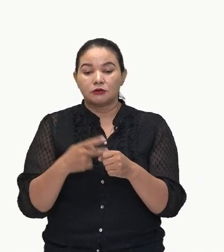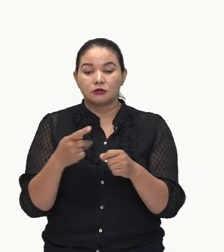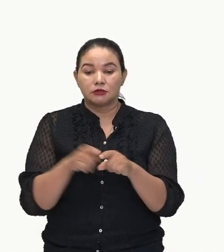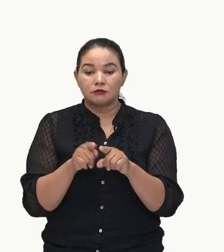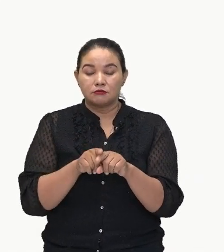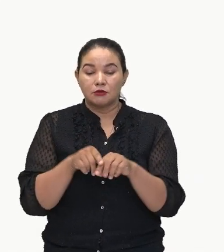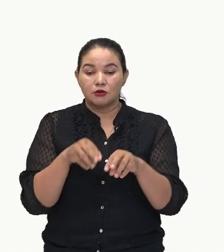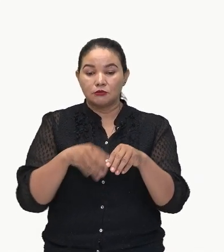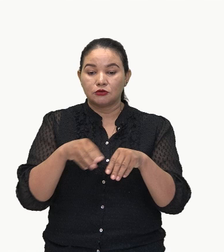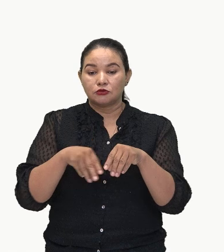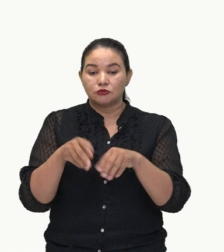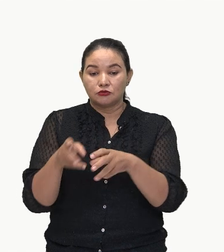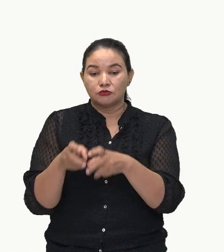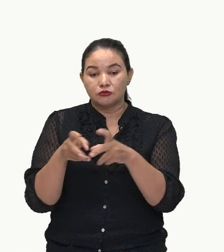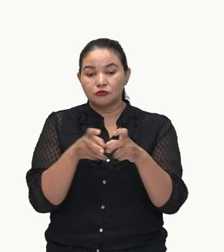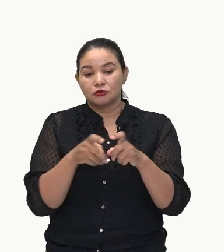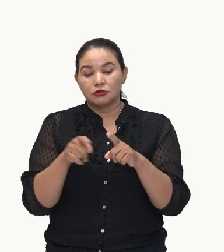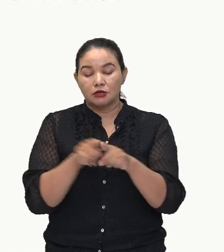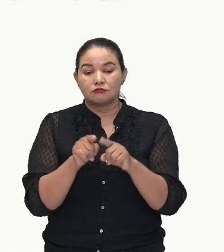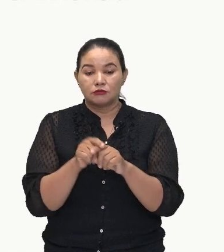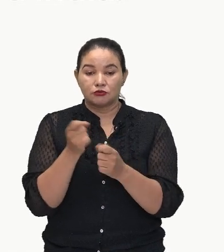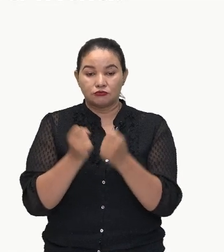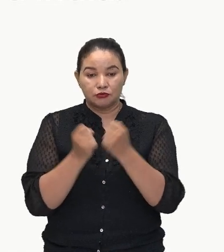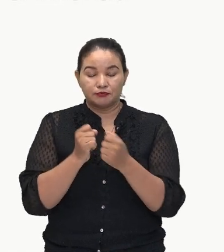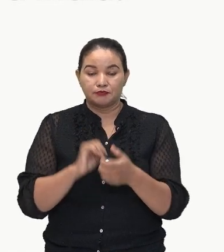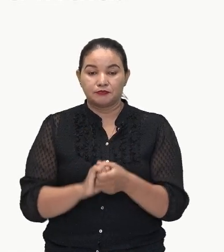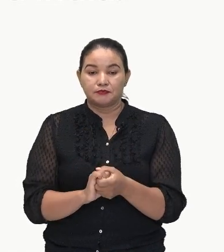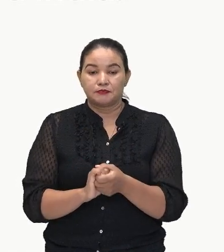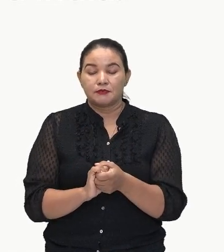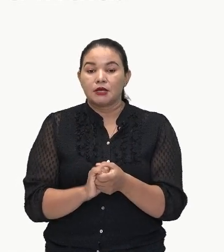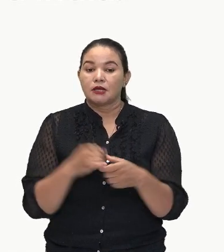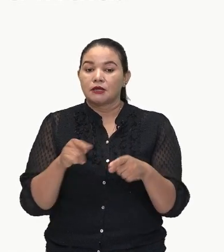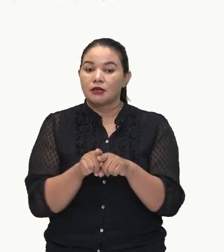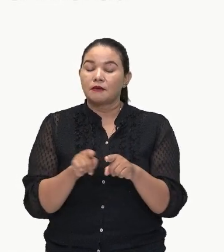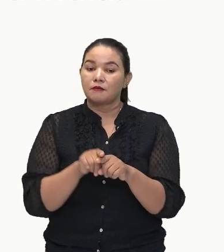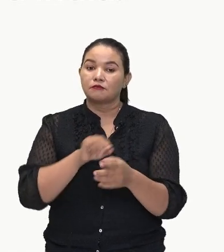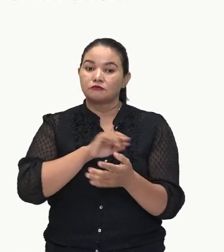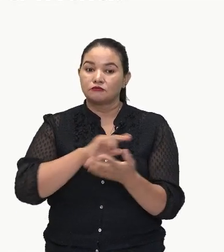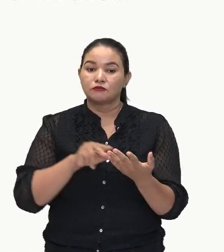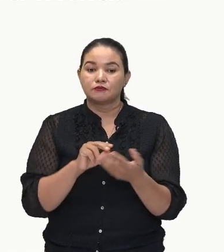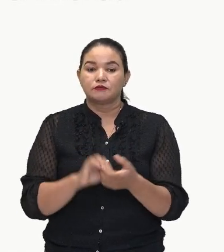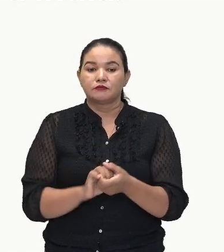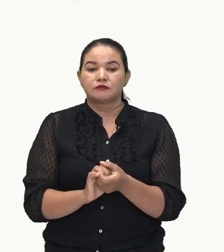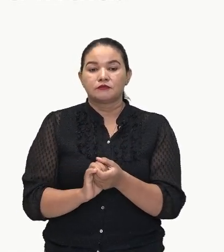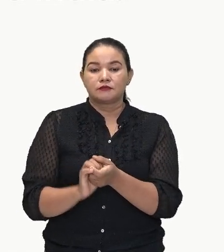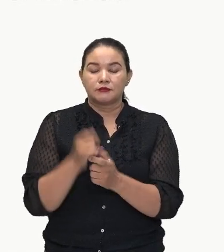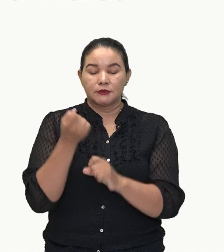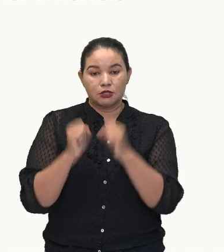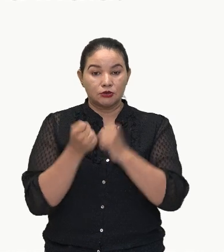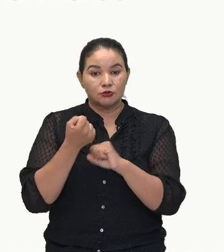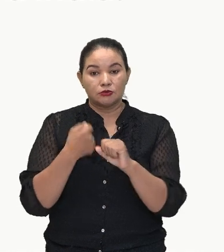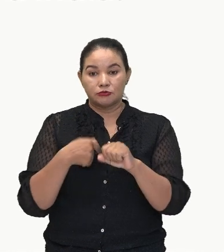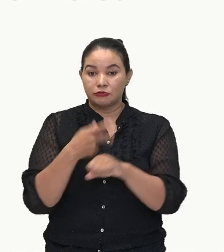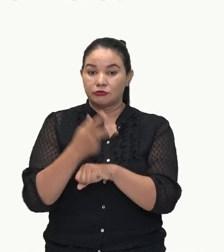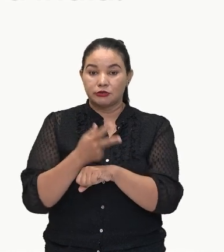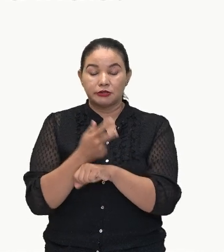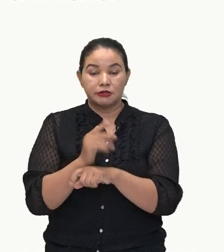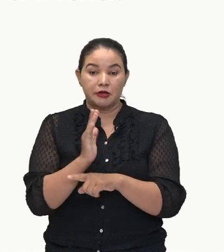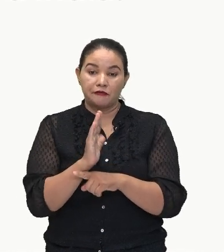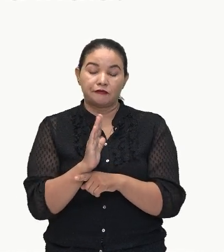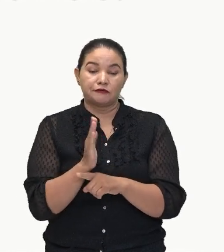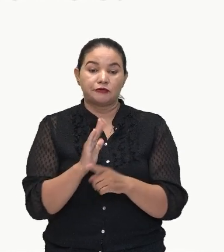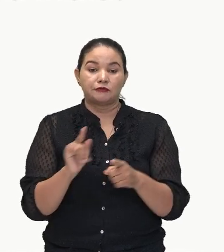minerais e automobilística. E a gente fala também da indústria cinematográfica. A indústria